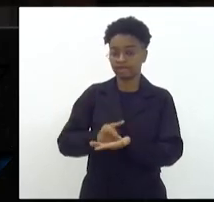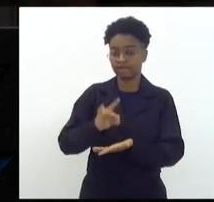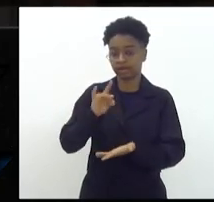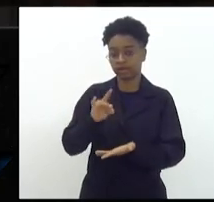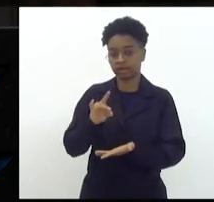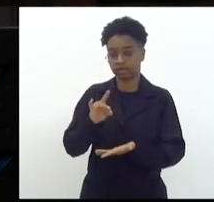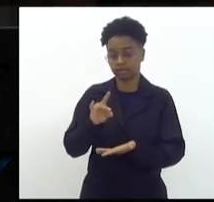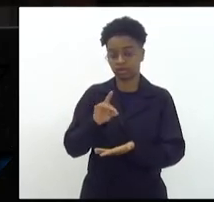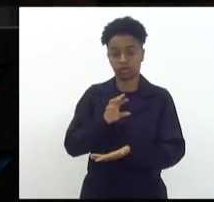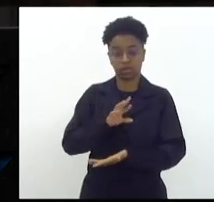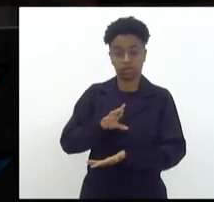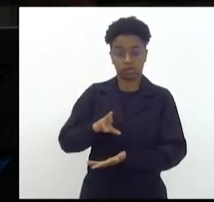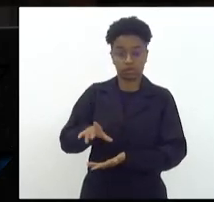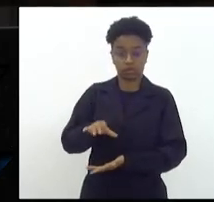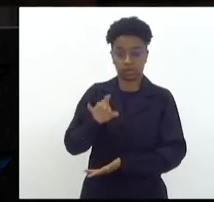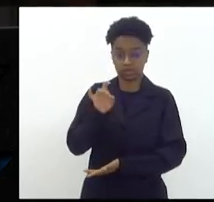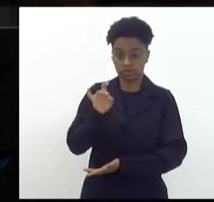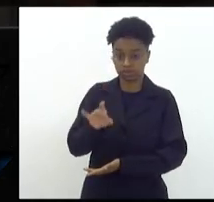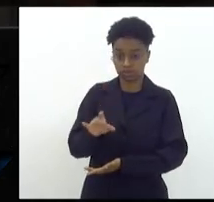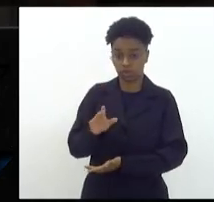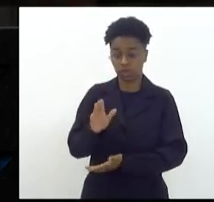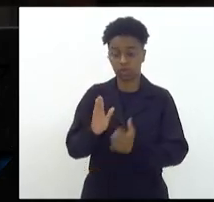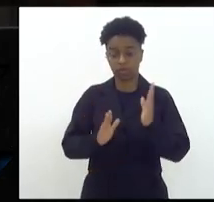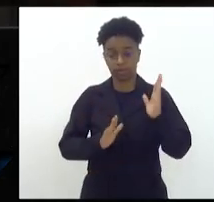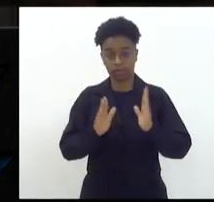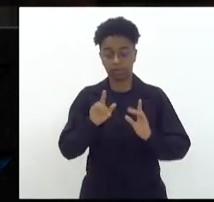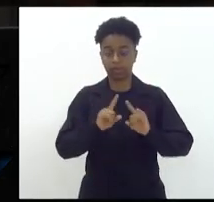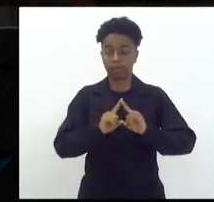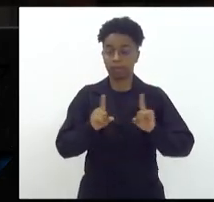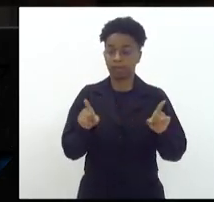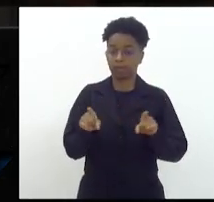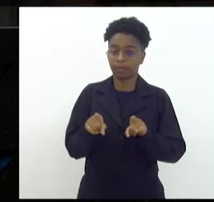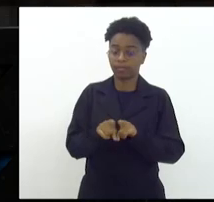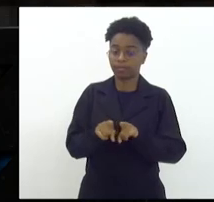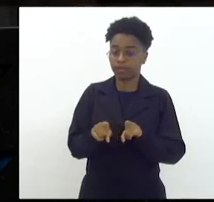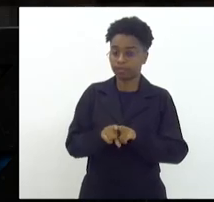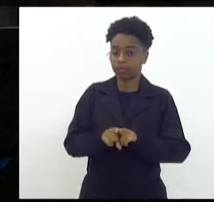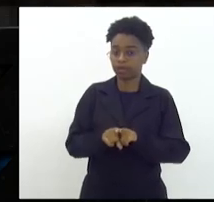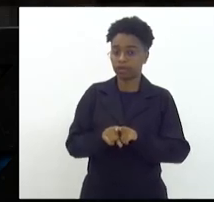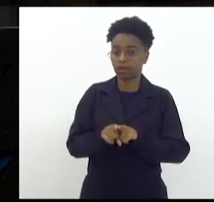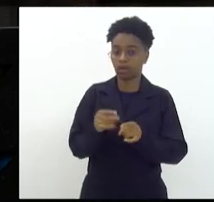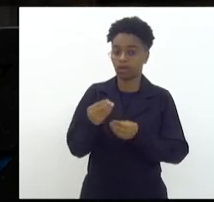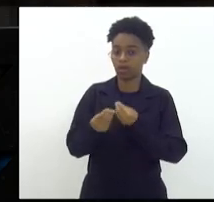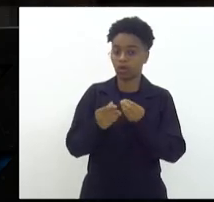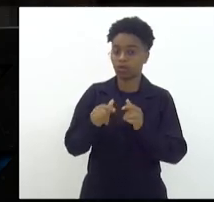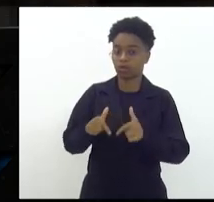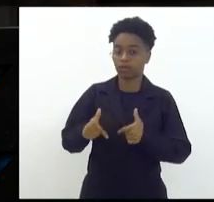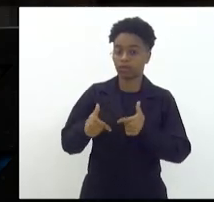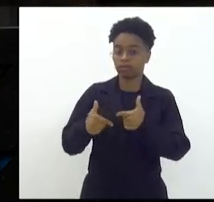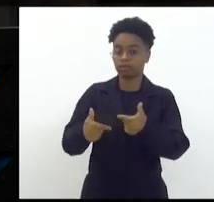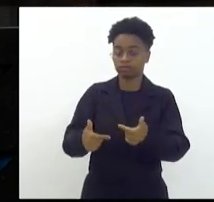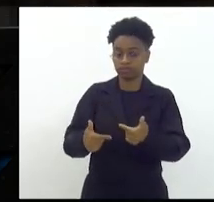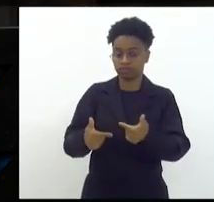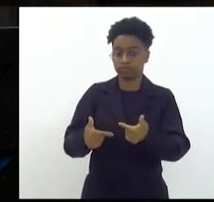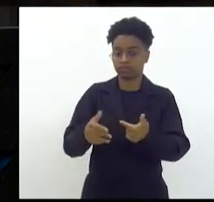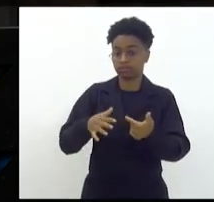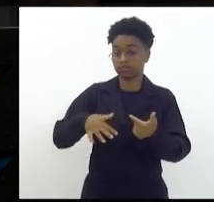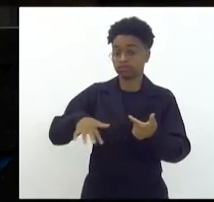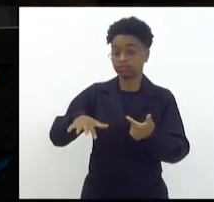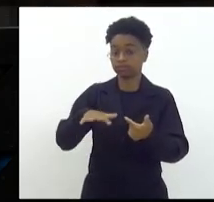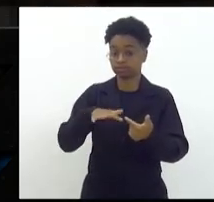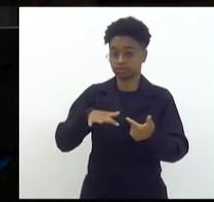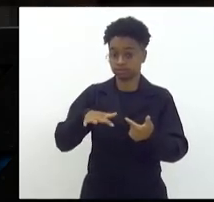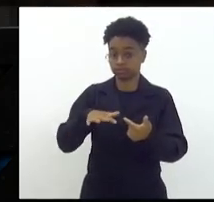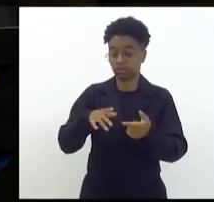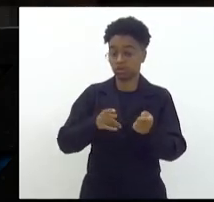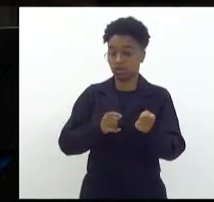não só o regime mas também a atuação daquele Triunfo virato que faz